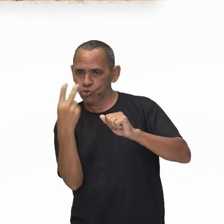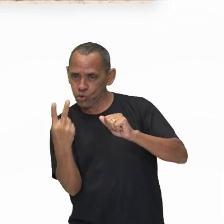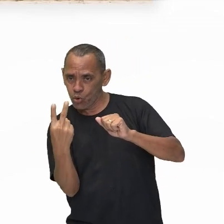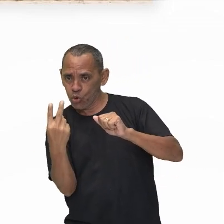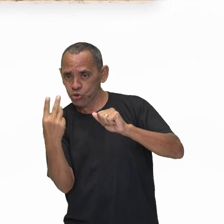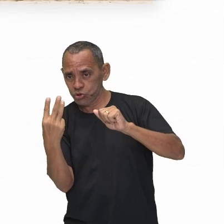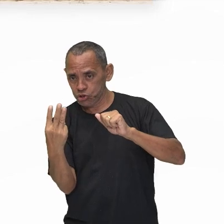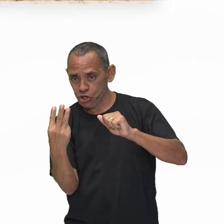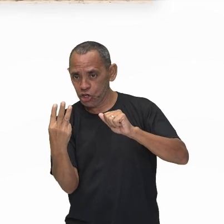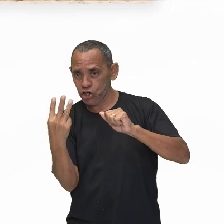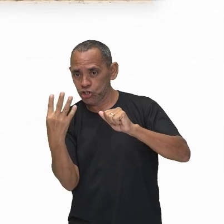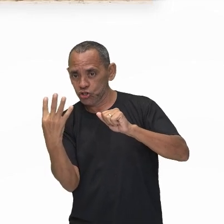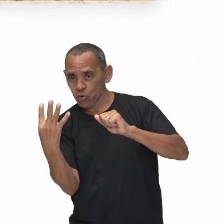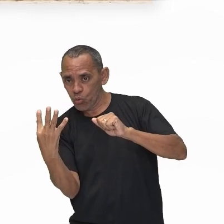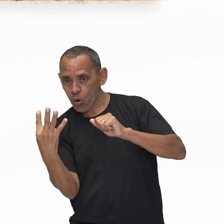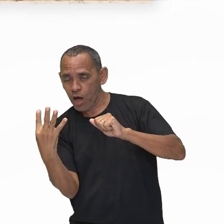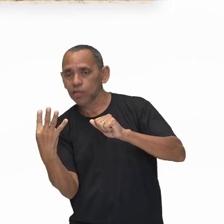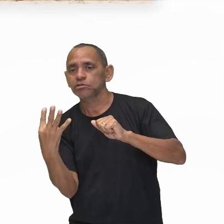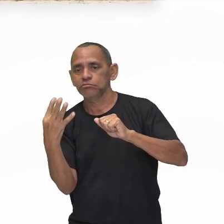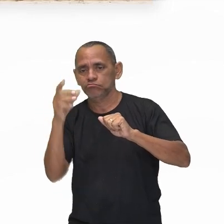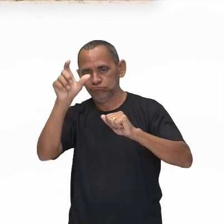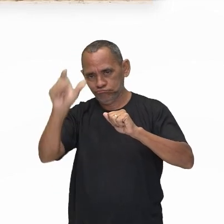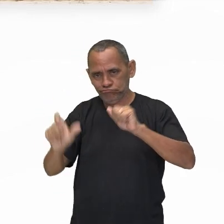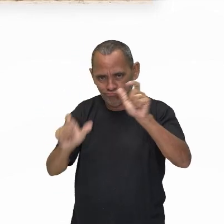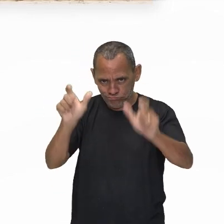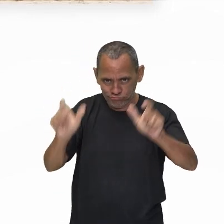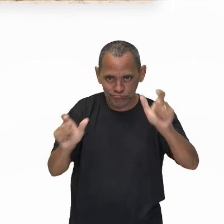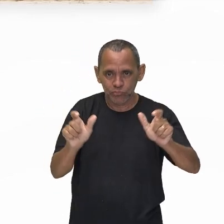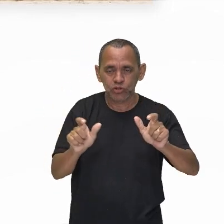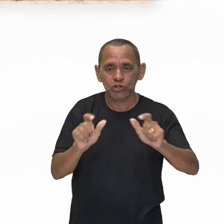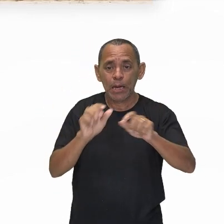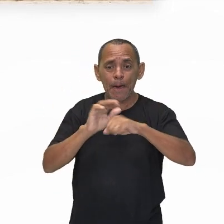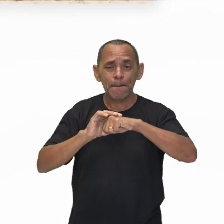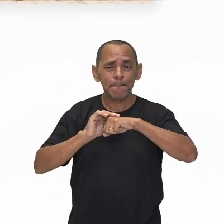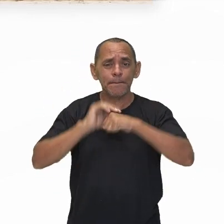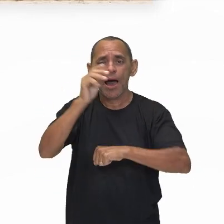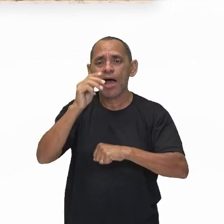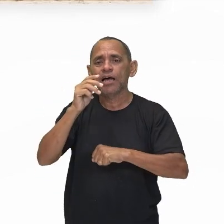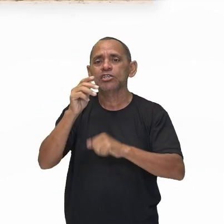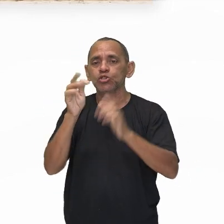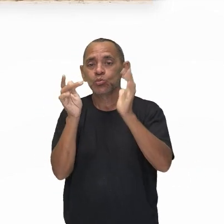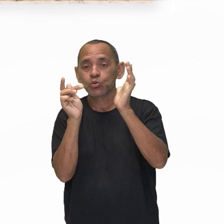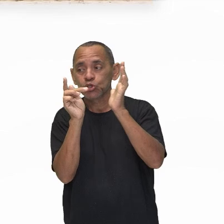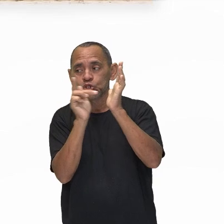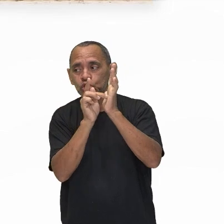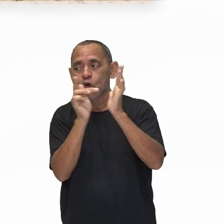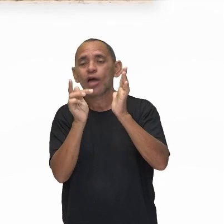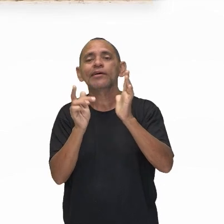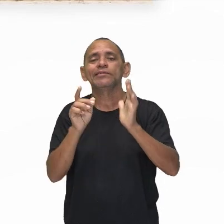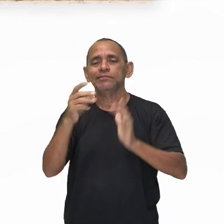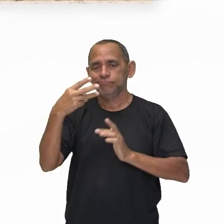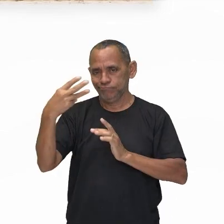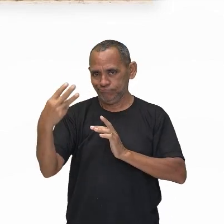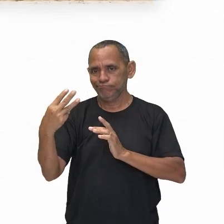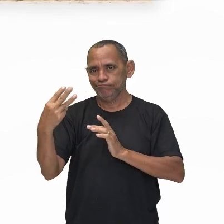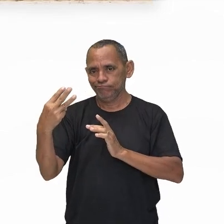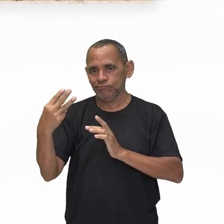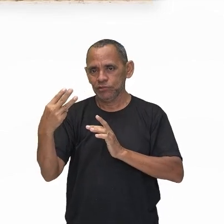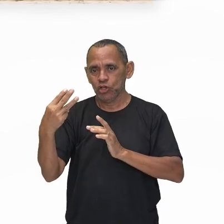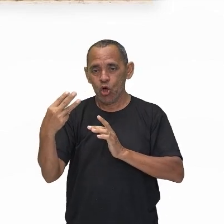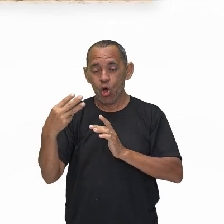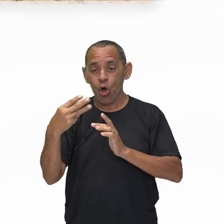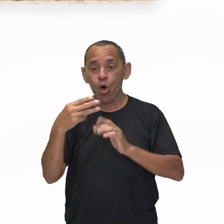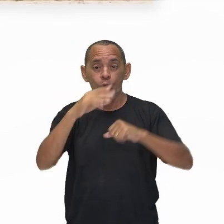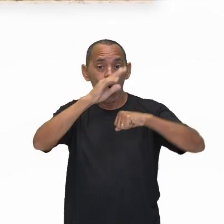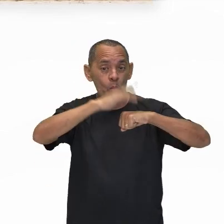mistos. Máximo de 3 toques na bola, sendo que um jogador não pode tocar 2 vezes